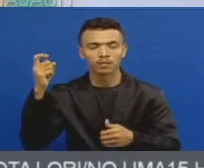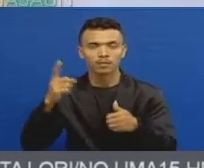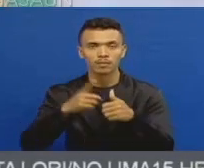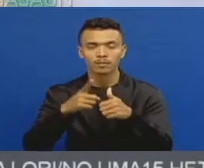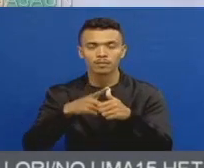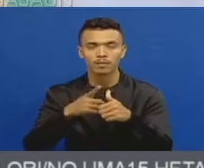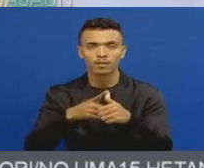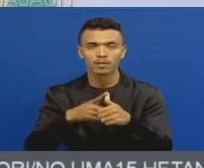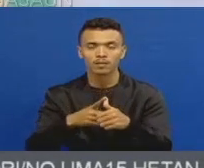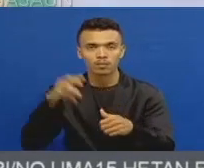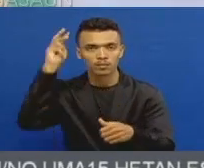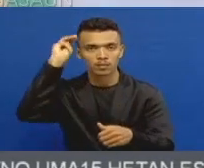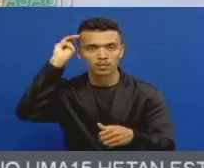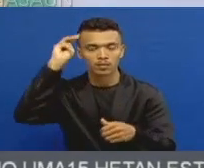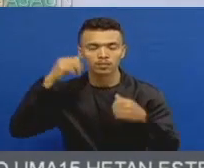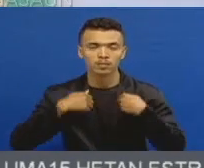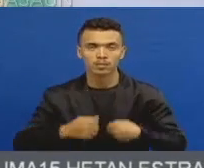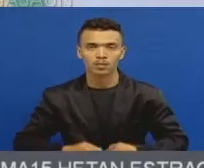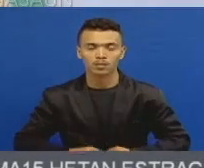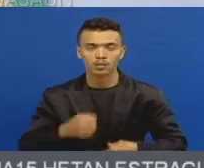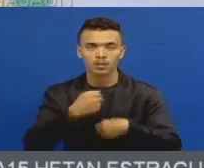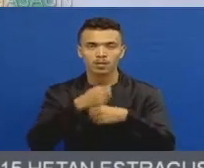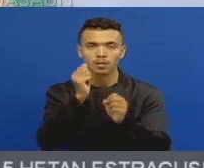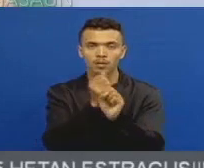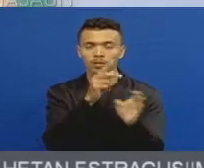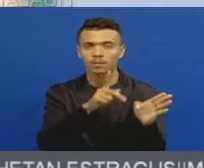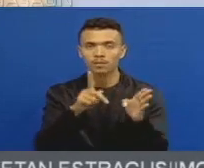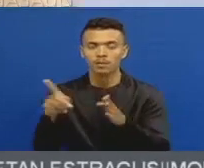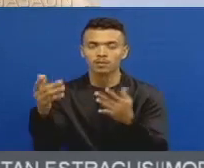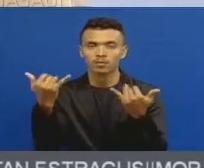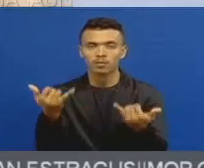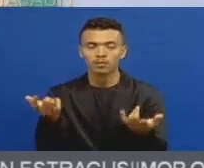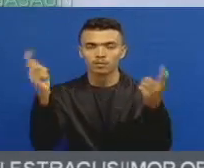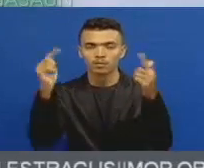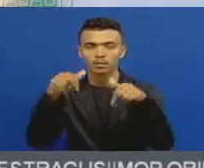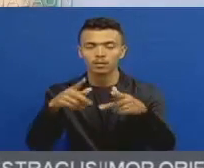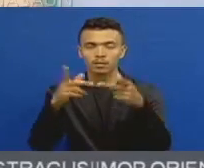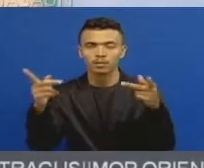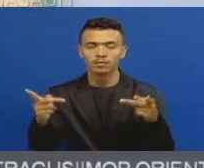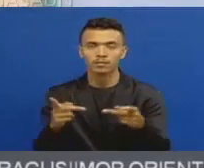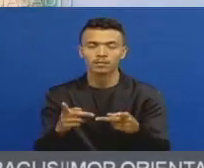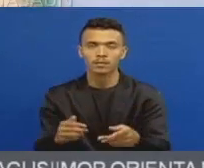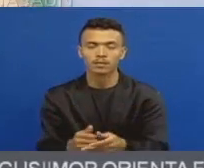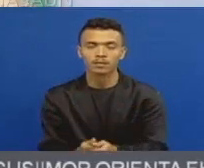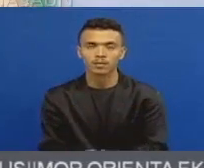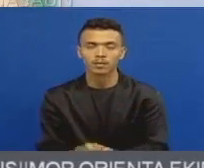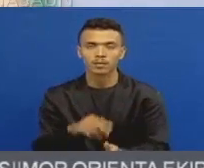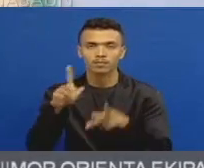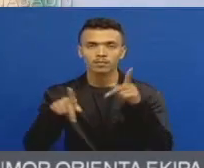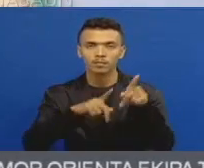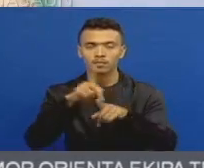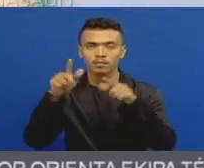vez ministro saúde ao plano hoje mais to ne pati ao consulta geral e a população nem mako